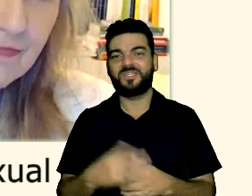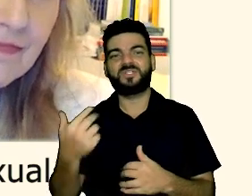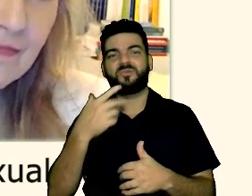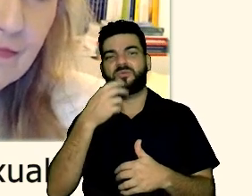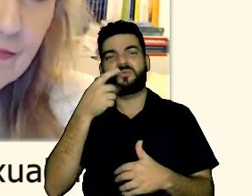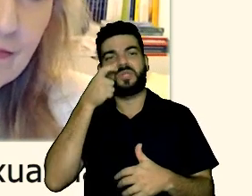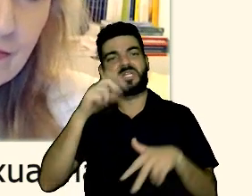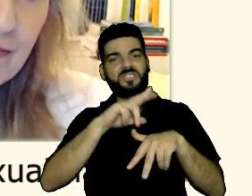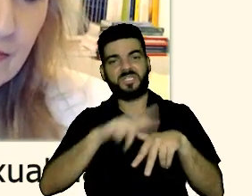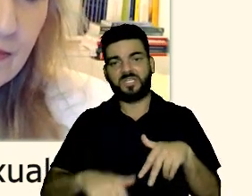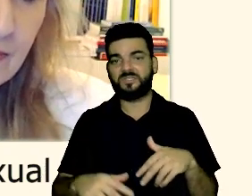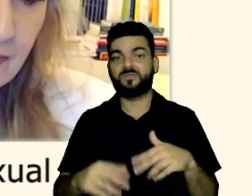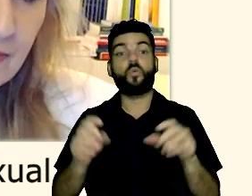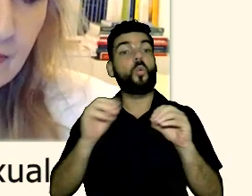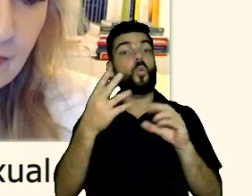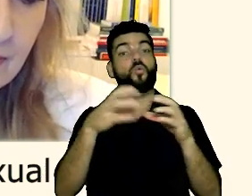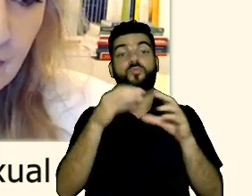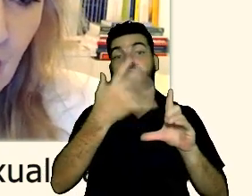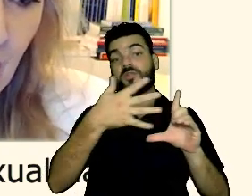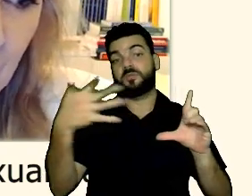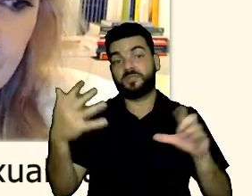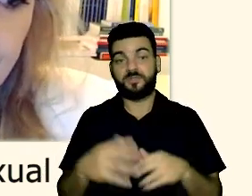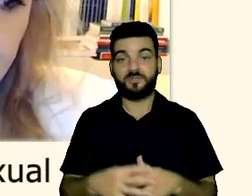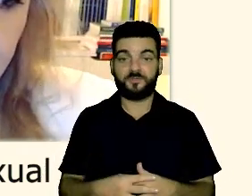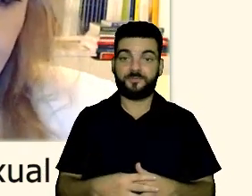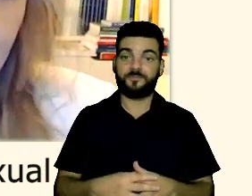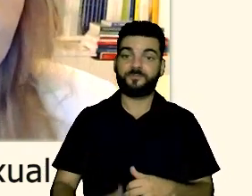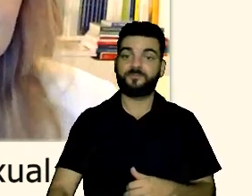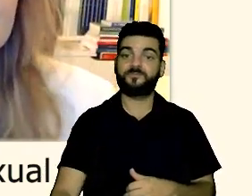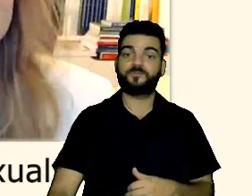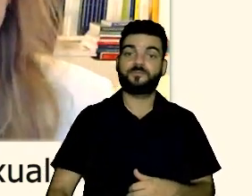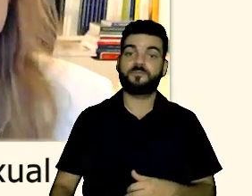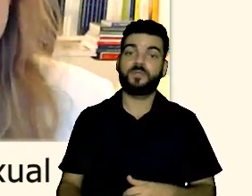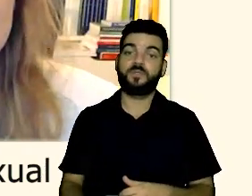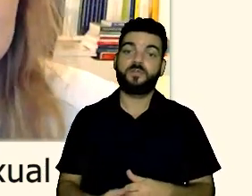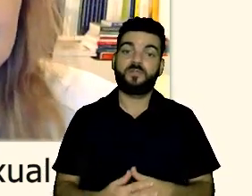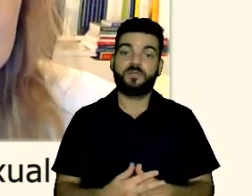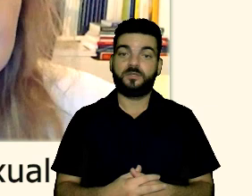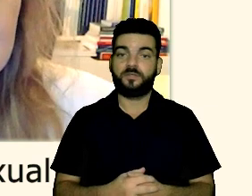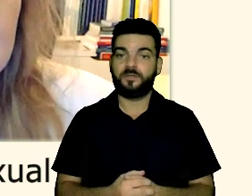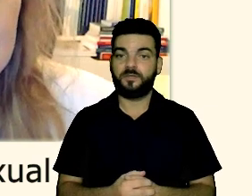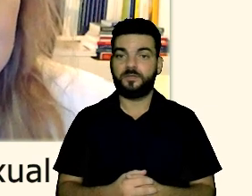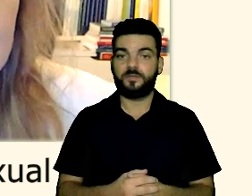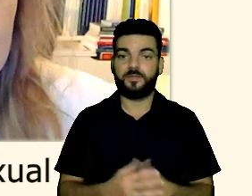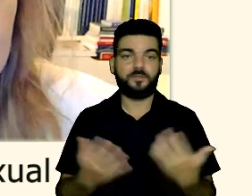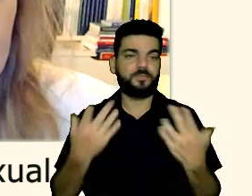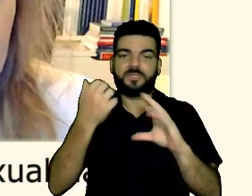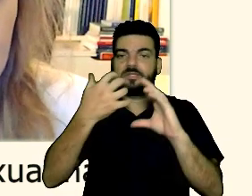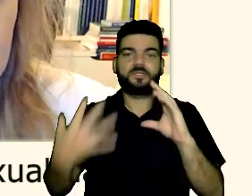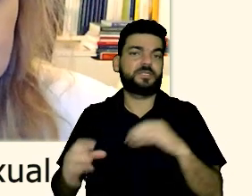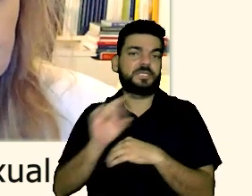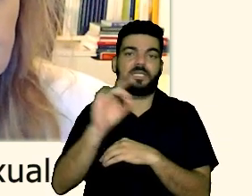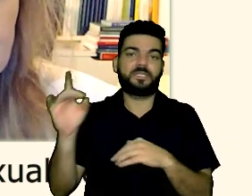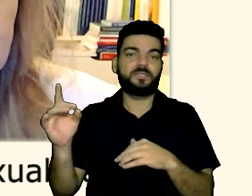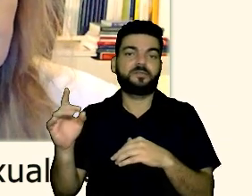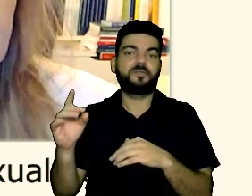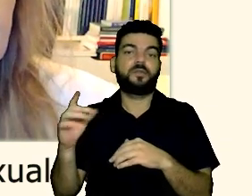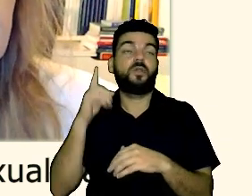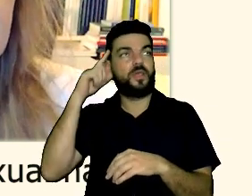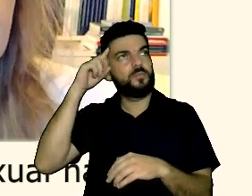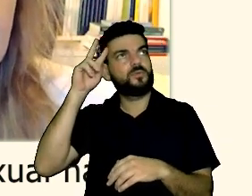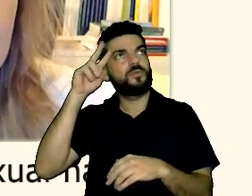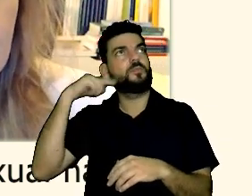vem da pessoa religiosa, muitas vezes vem da pessoa que é de uma religião que, inclusive, aceita membros praticantes da comunidade